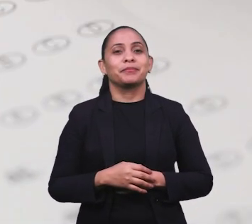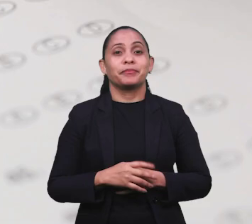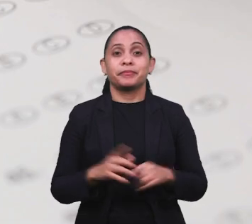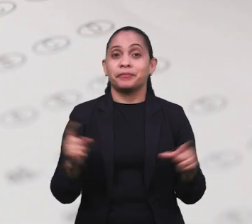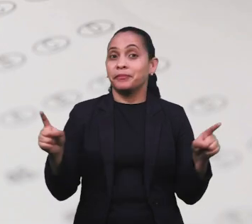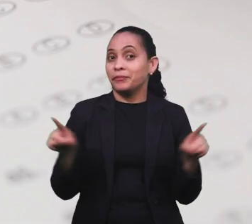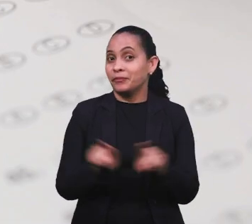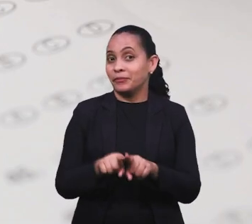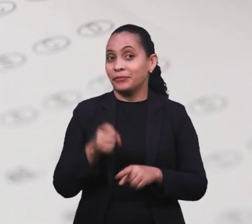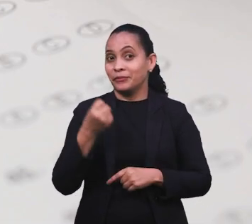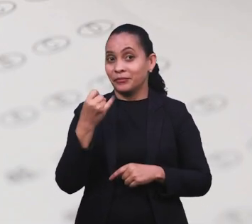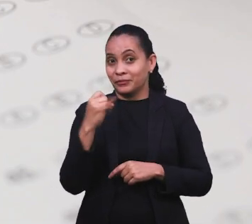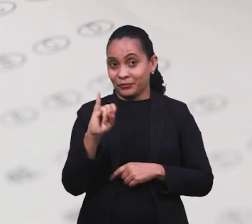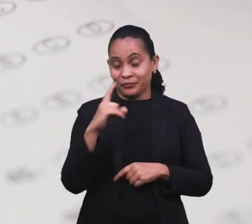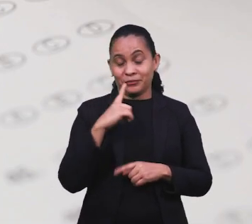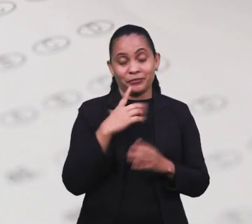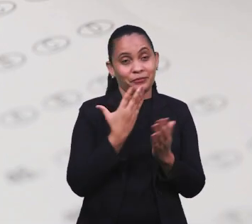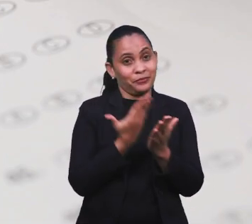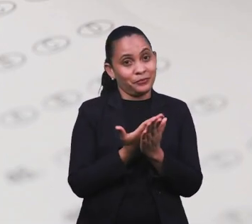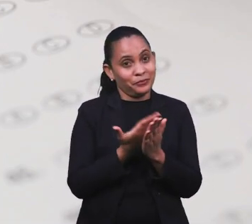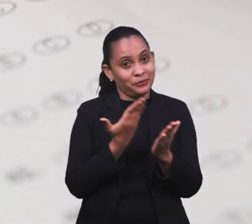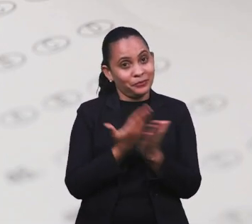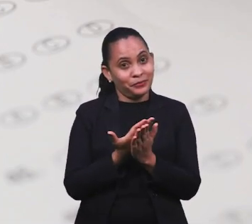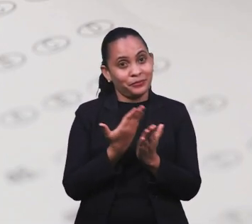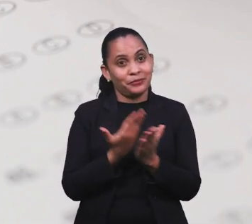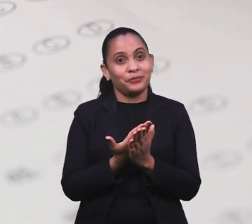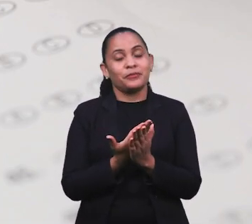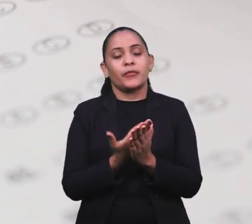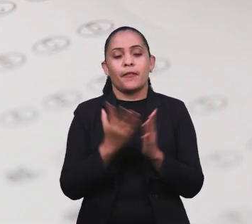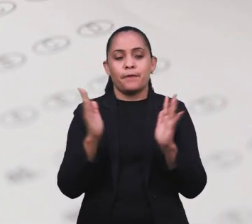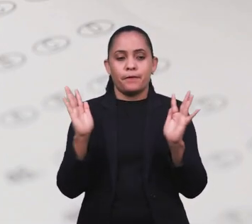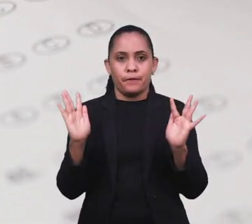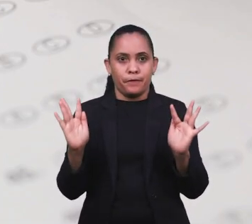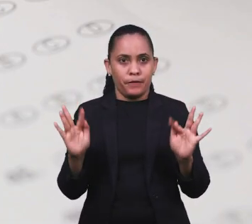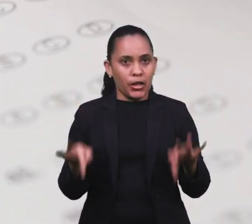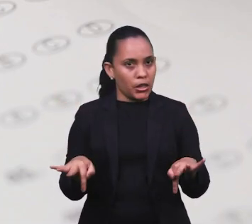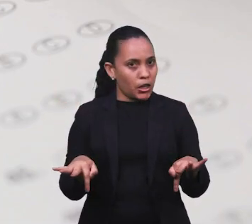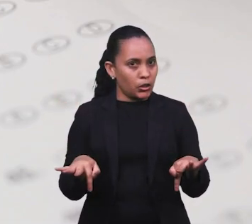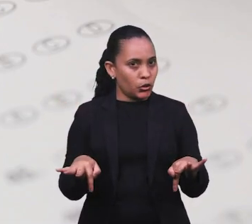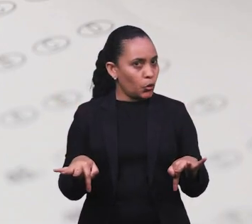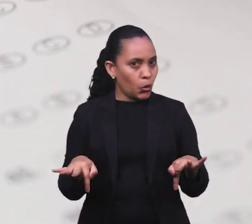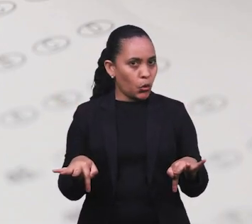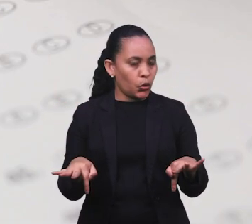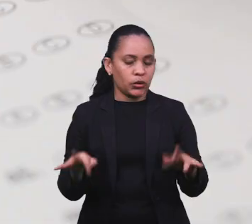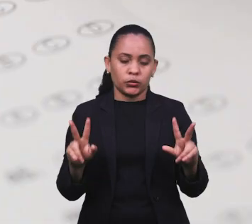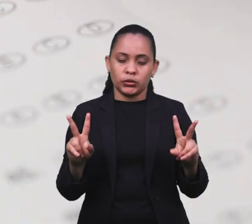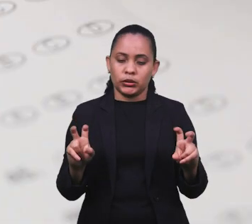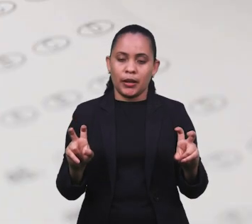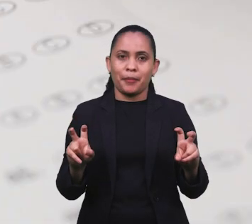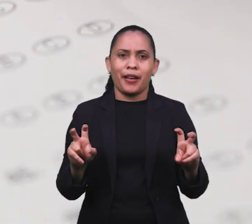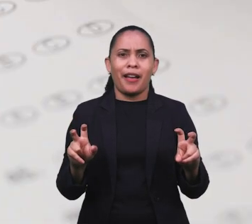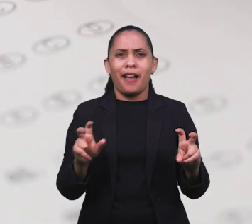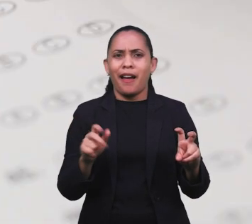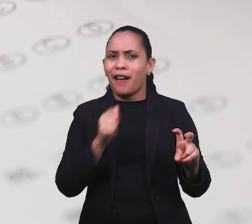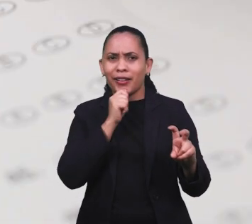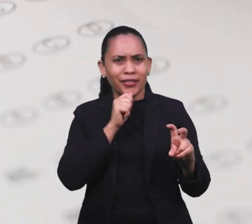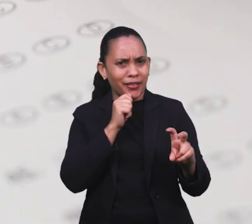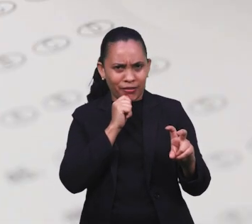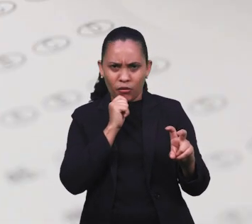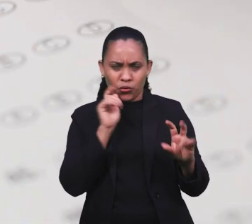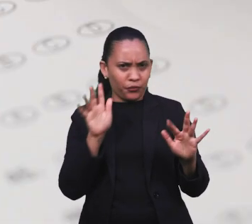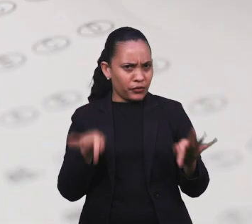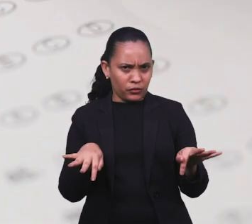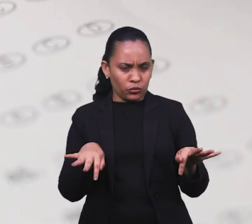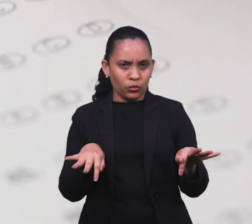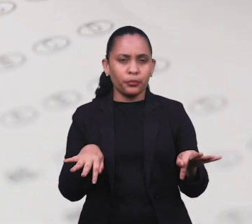ó, digamos que a sua sessão de estudos acabou e você não terminou todo o assunto, você deixa